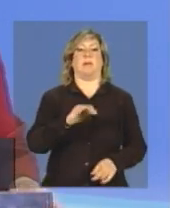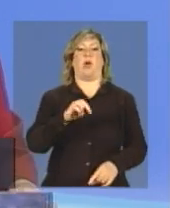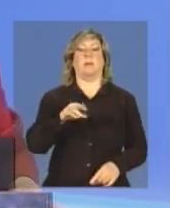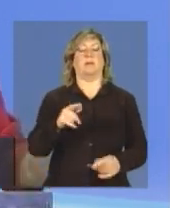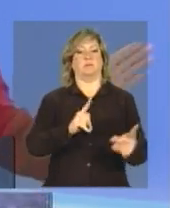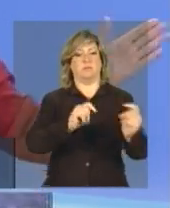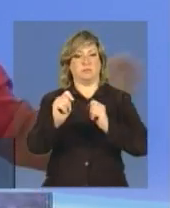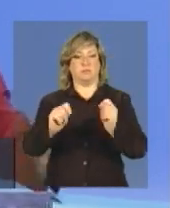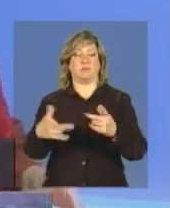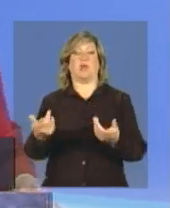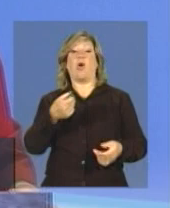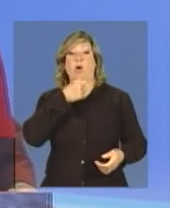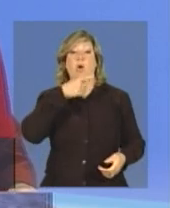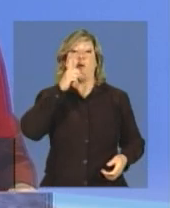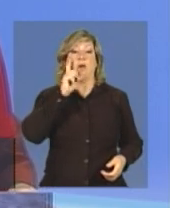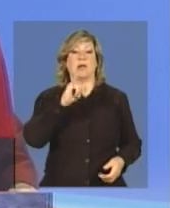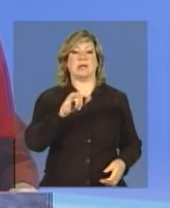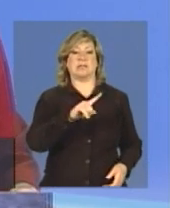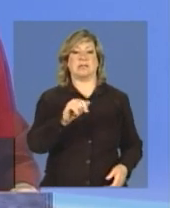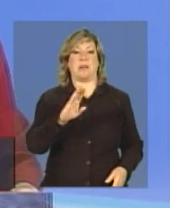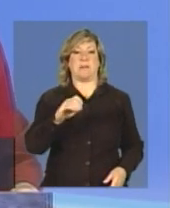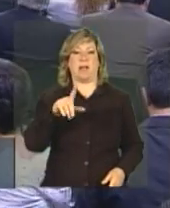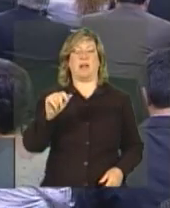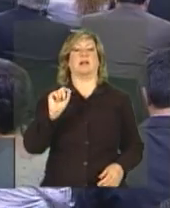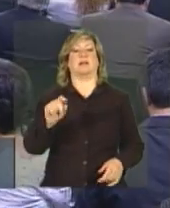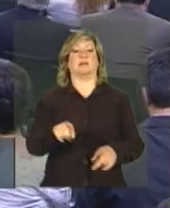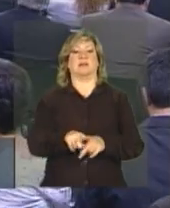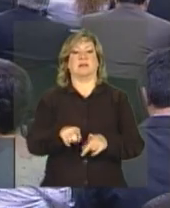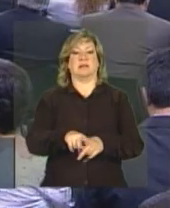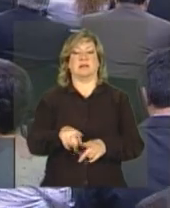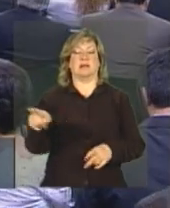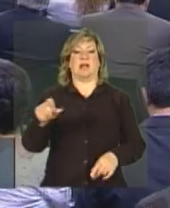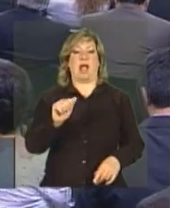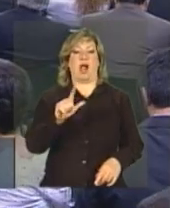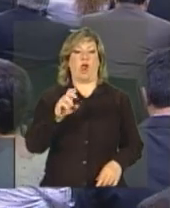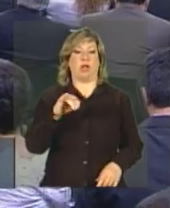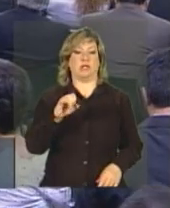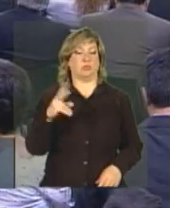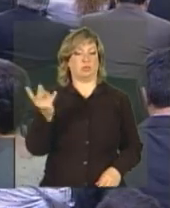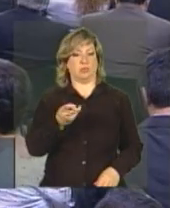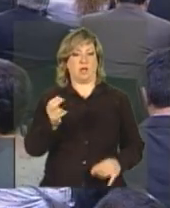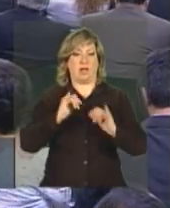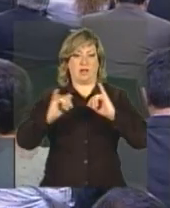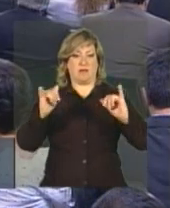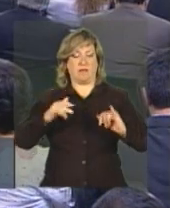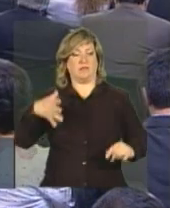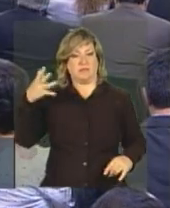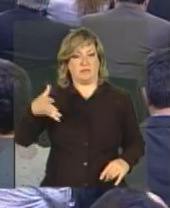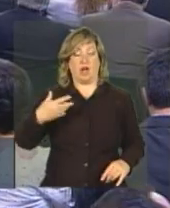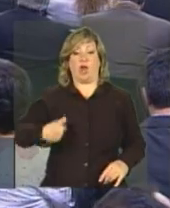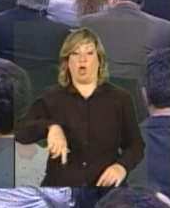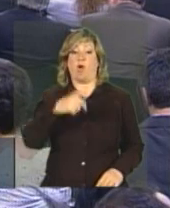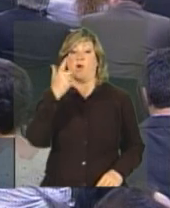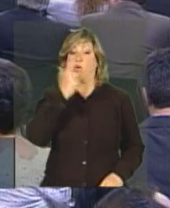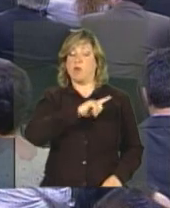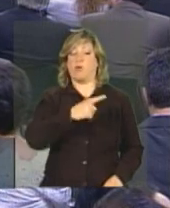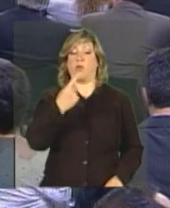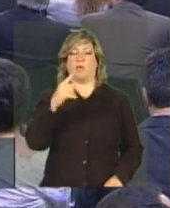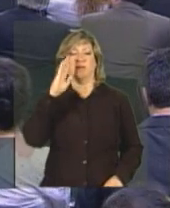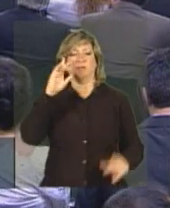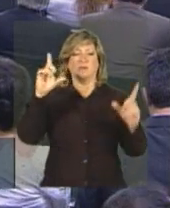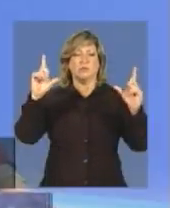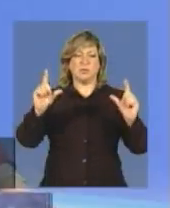ministra Isabella e o ministro Mercadante deram uma notícia importante. Nós conseguimos uma das